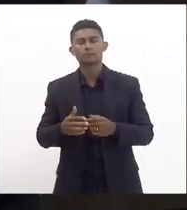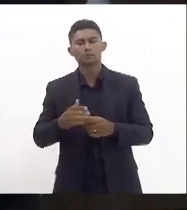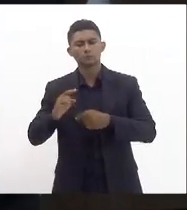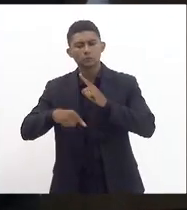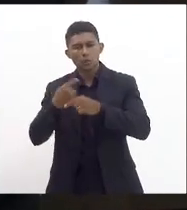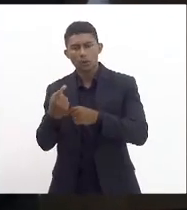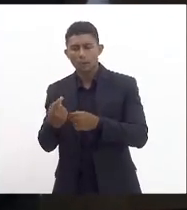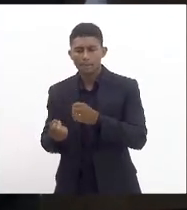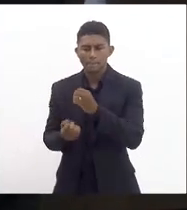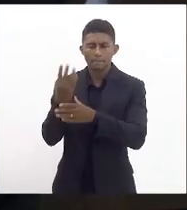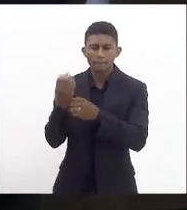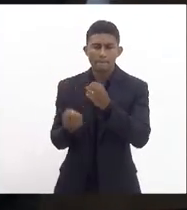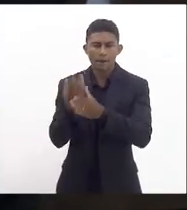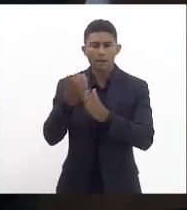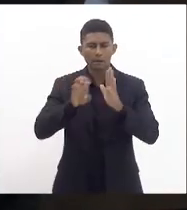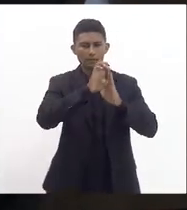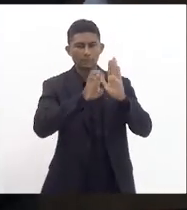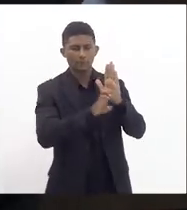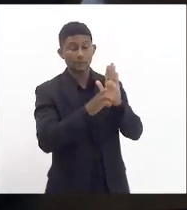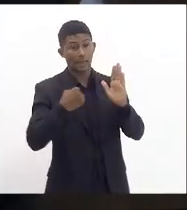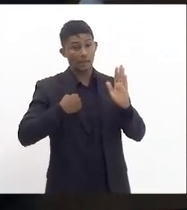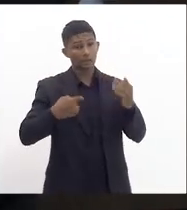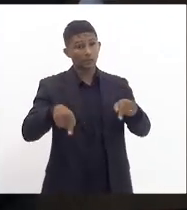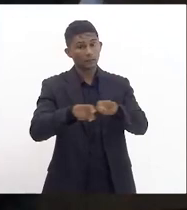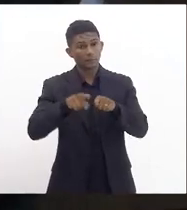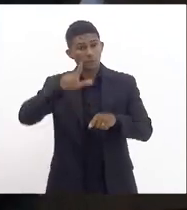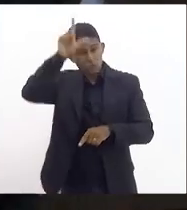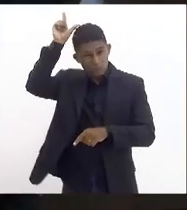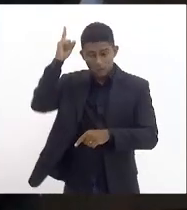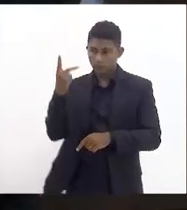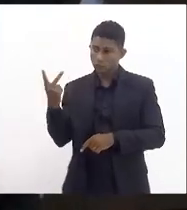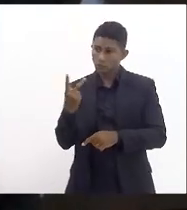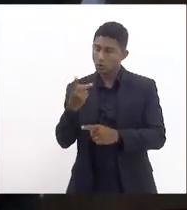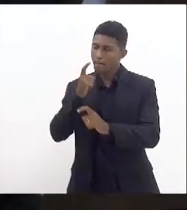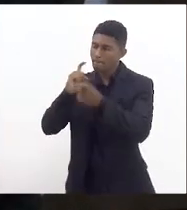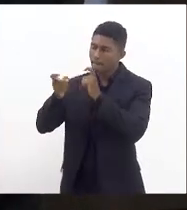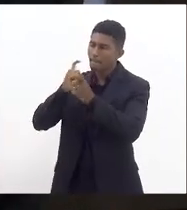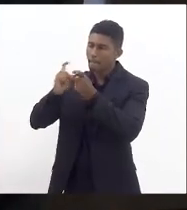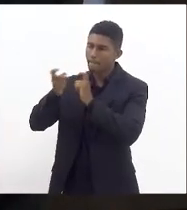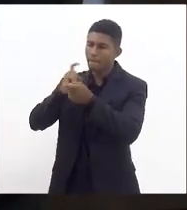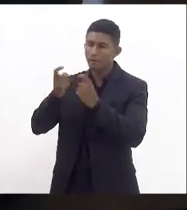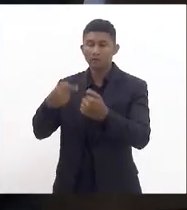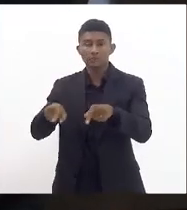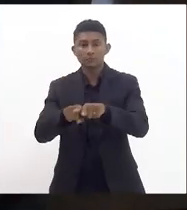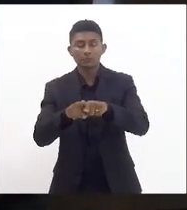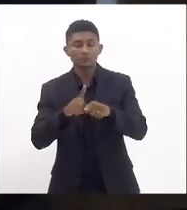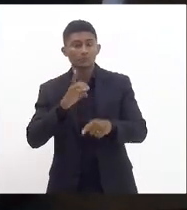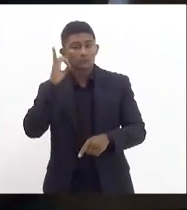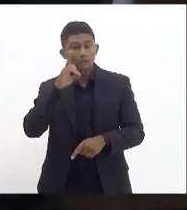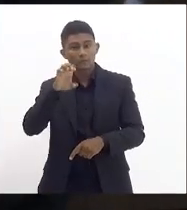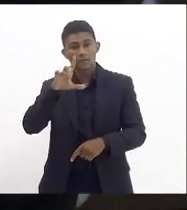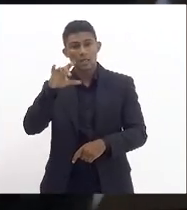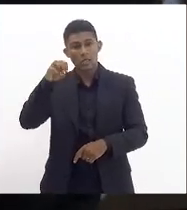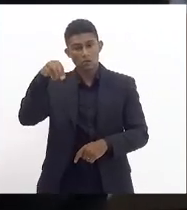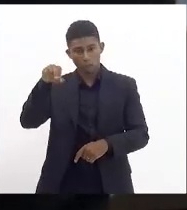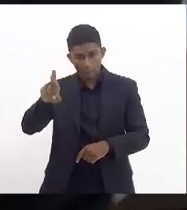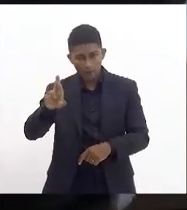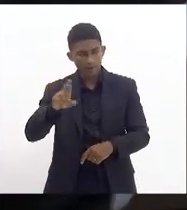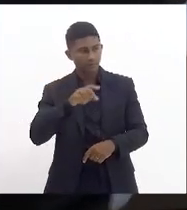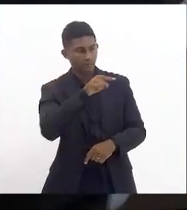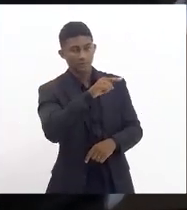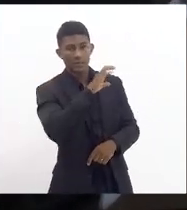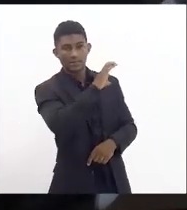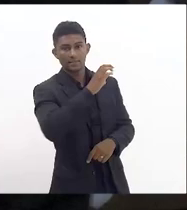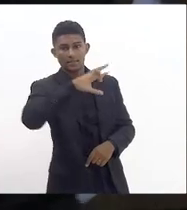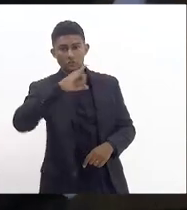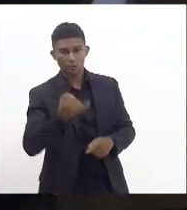foram produzidas. Eu, deputado Luiz Paulo, discutimos a fundo o projeto, mandato do deputado Eliomar também, e a CCJ acolheu as nossas